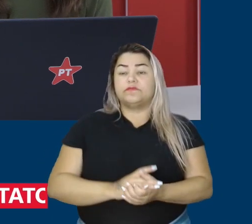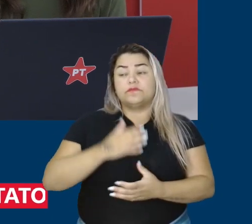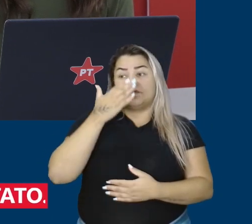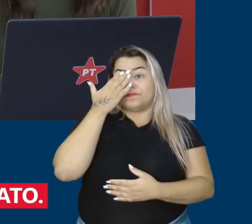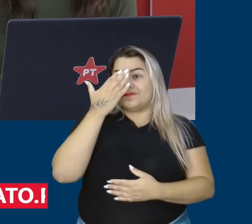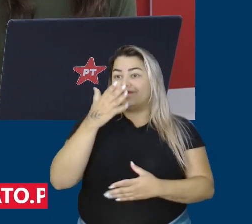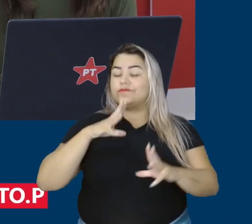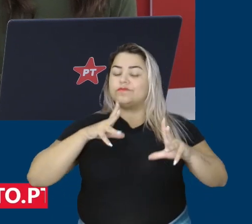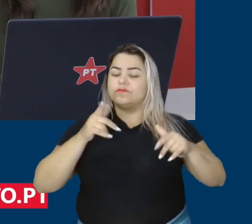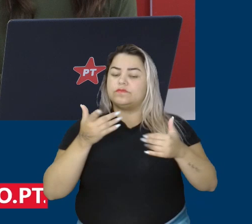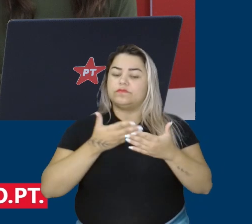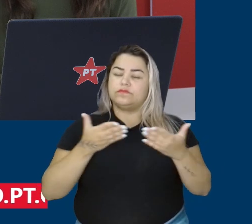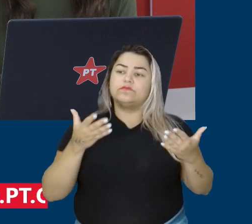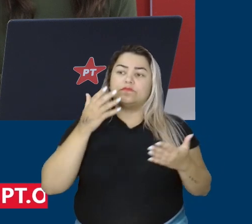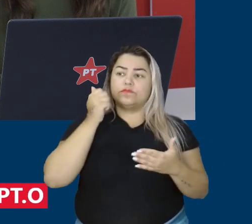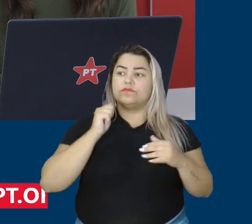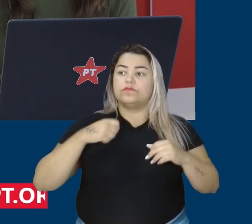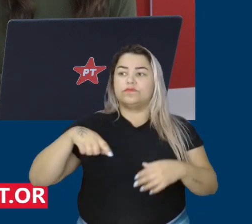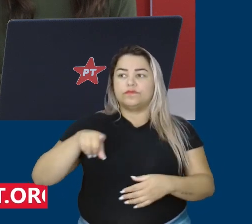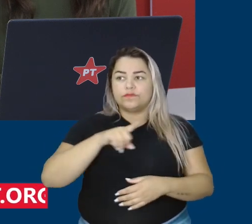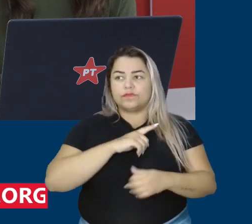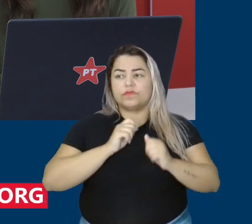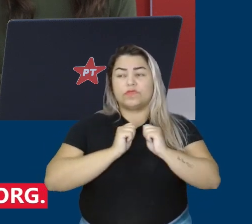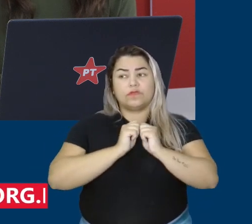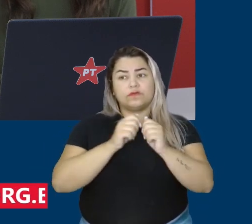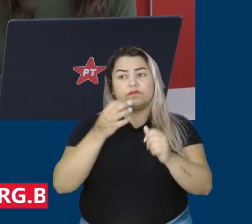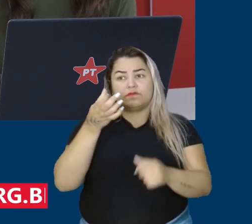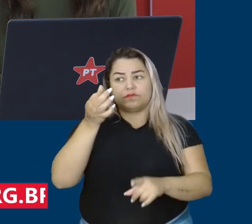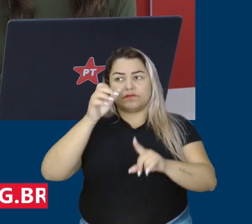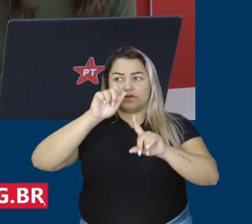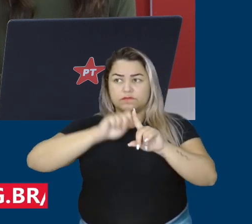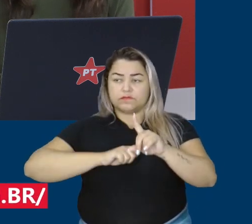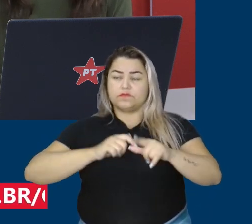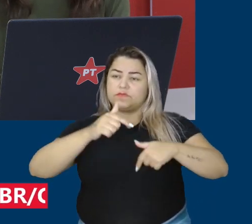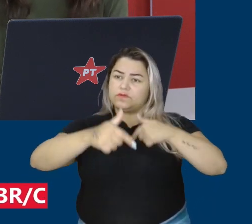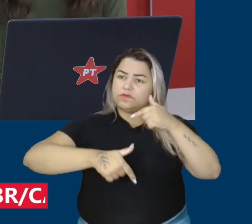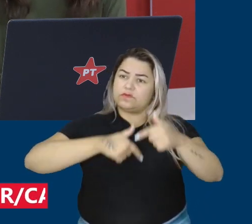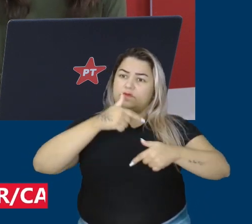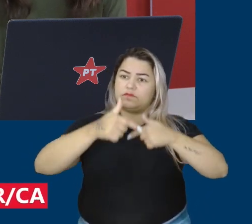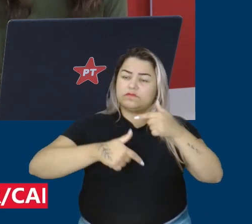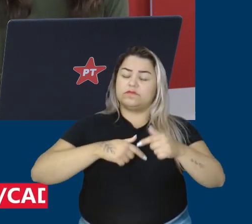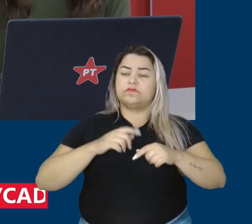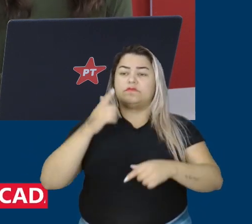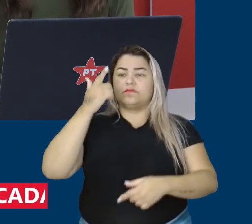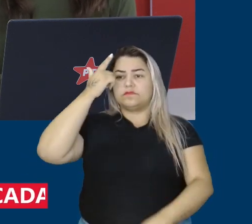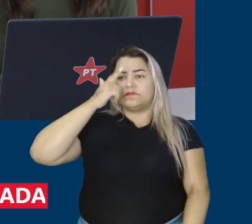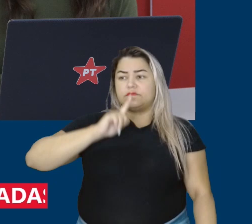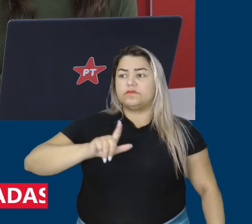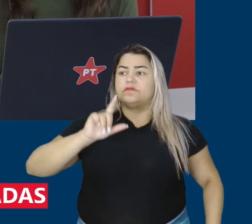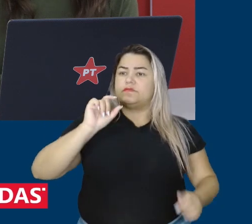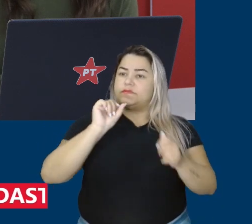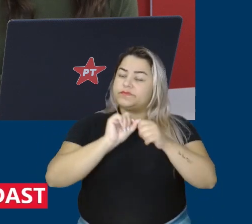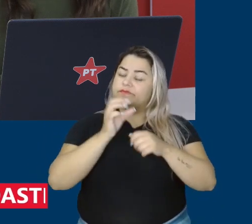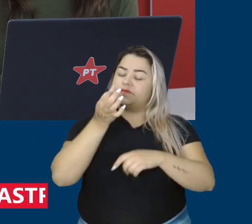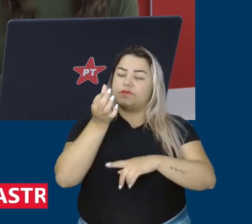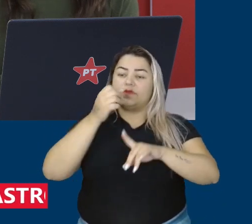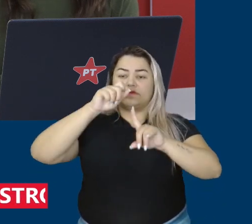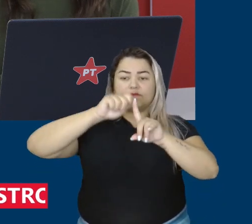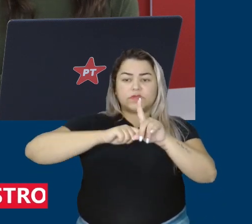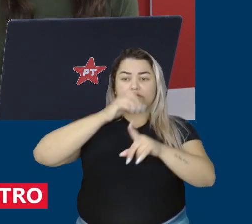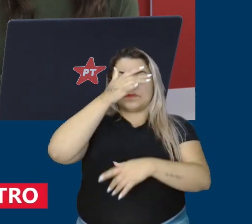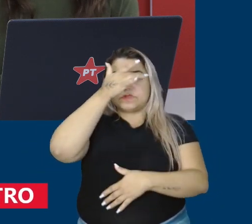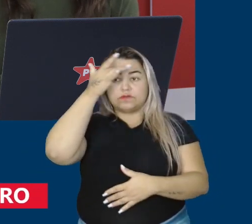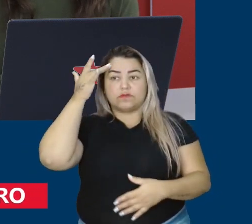Obrigada, gente. Obrigada, Amanda. Tamo junto. 6 meses de muito trabalho, mas eu acho que a gente conseguiu fazer 6 meses que as